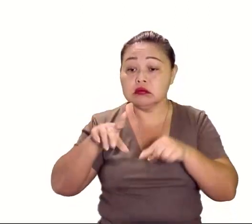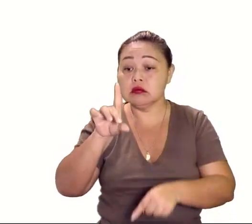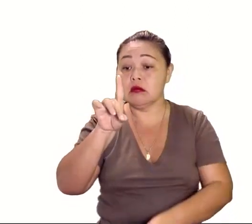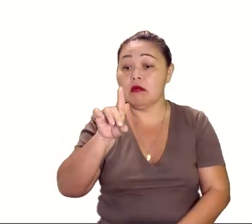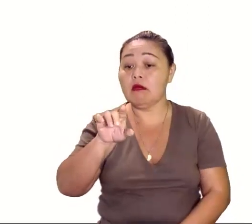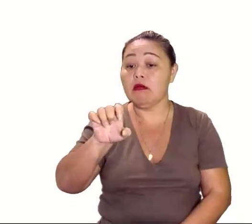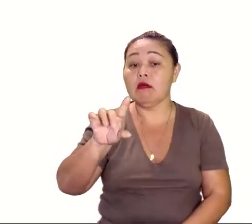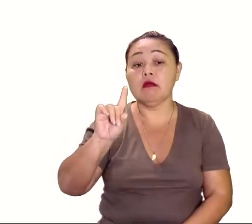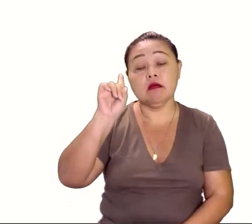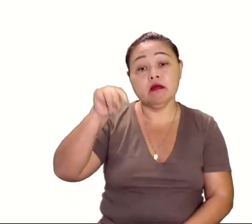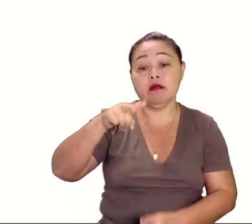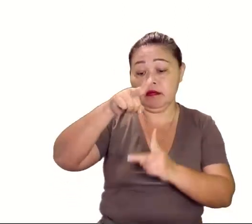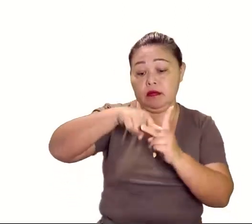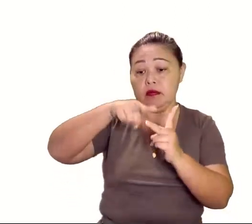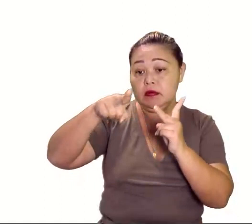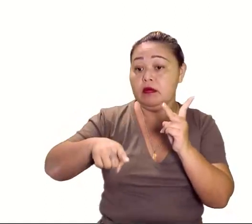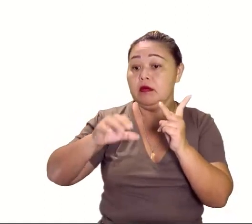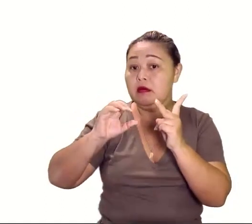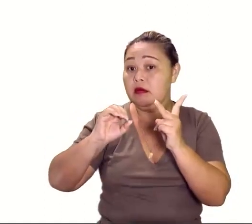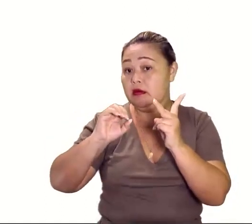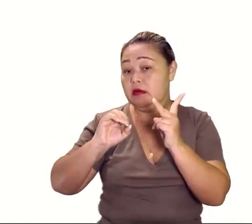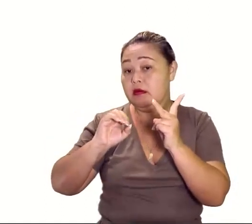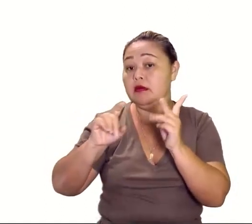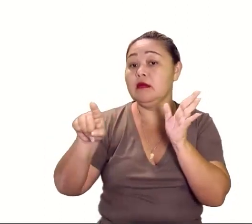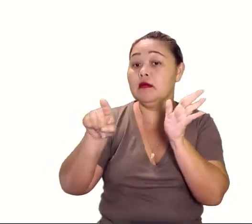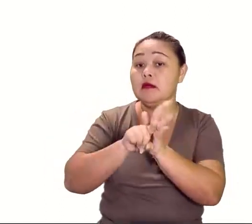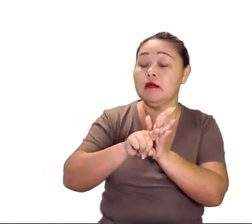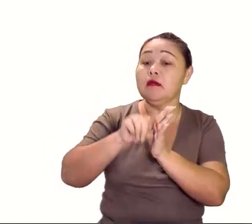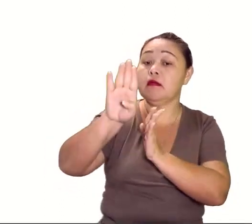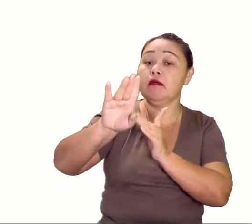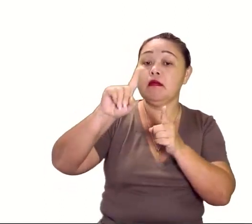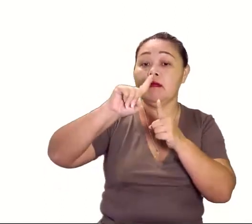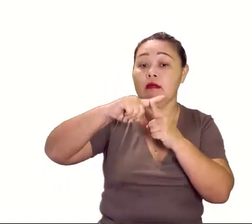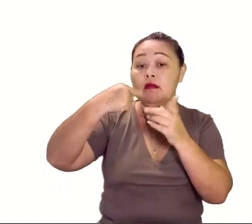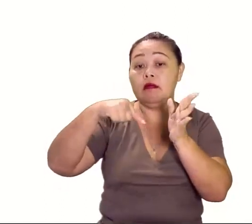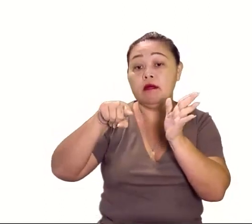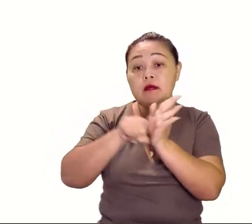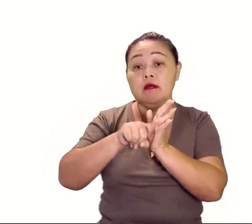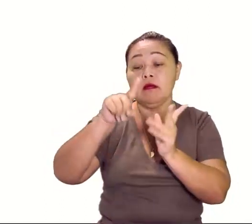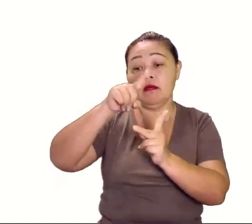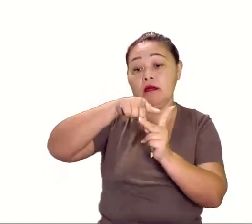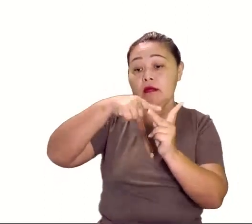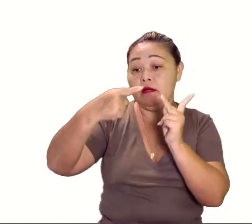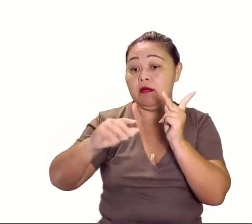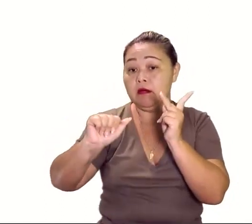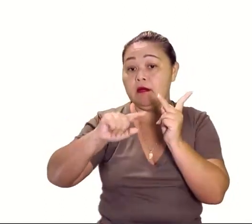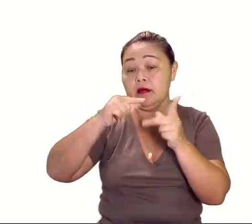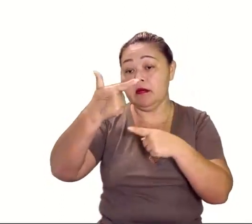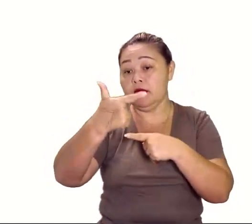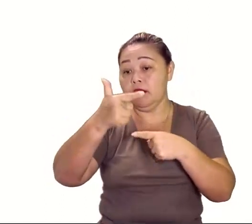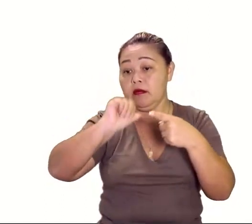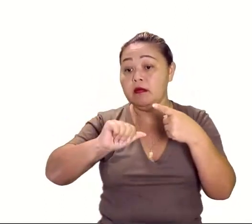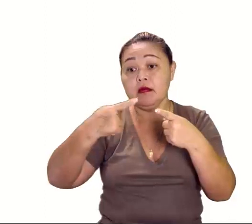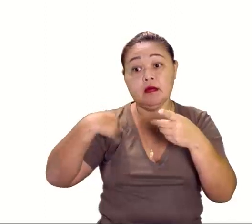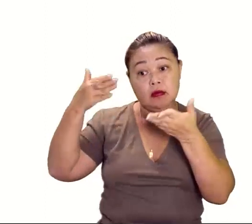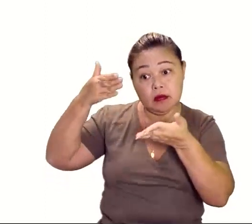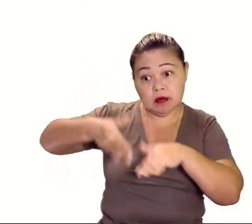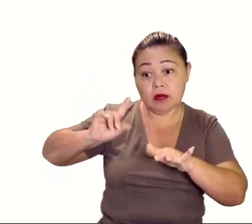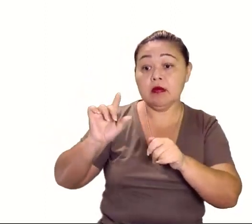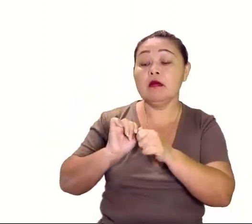número que tem raiz quadrada lá, dá 2, né? Menos B, mais ou menos a raiz de delta sobre 2 vezes o A. Temos que ir até o final